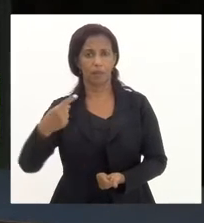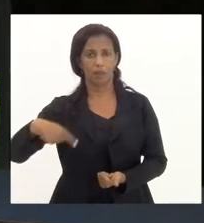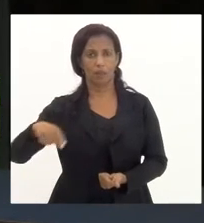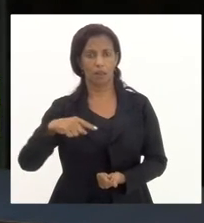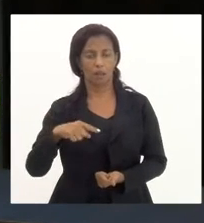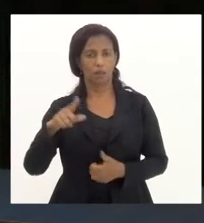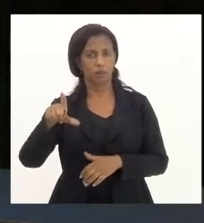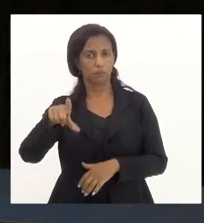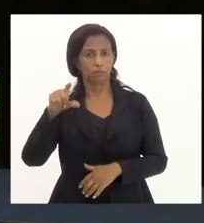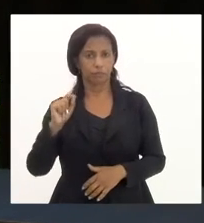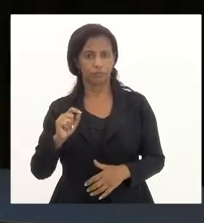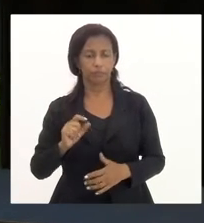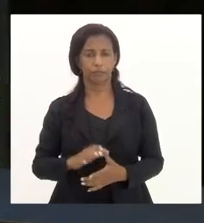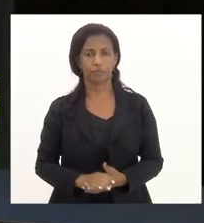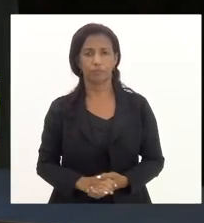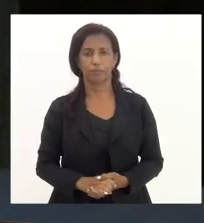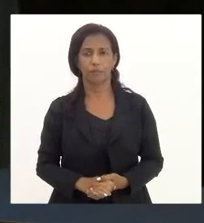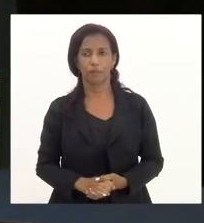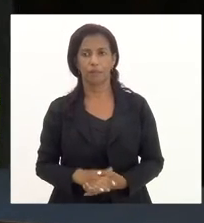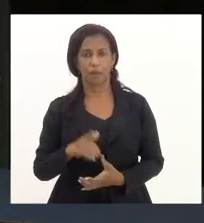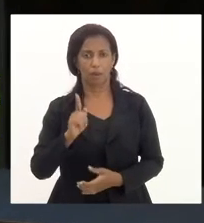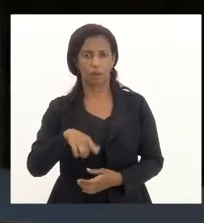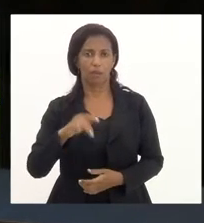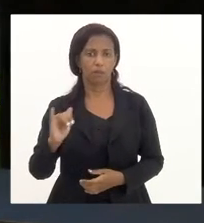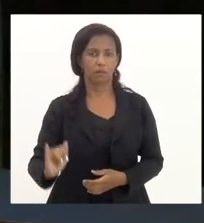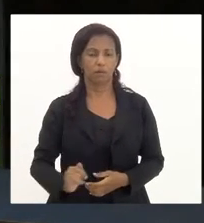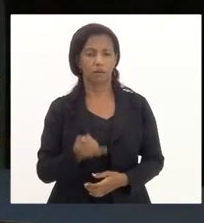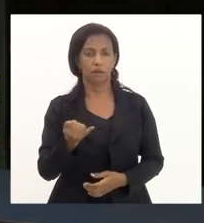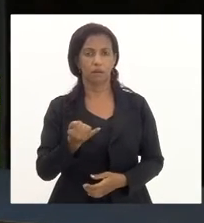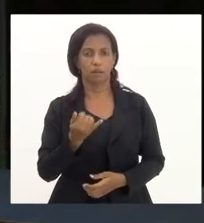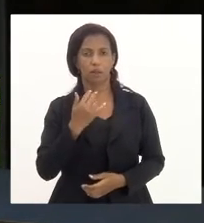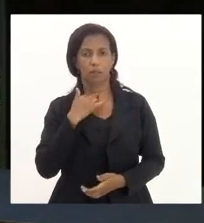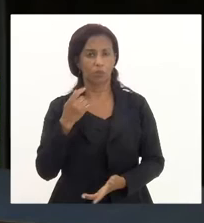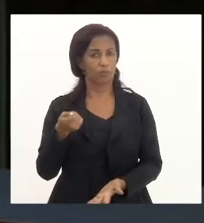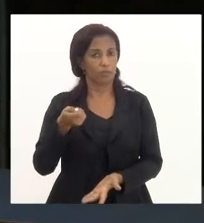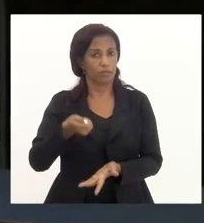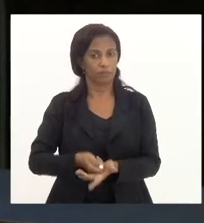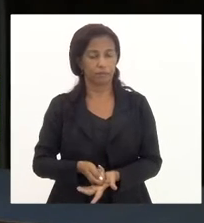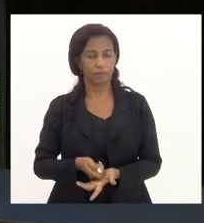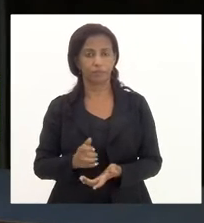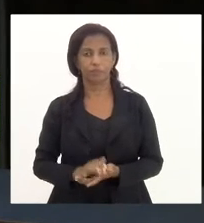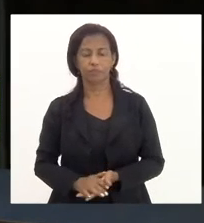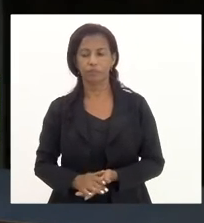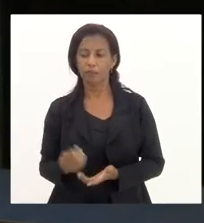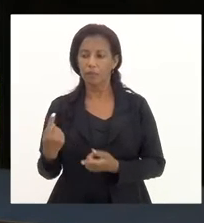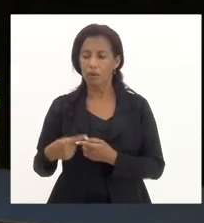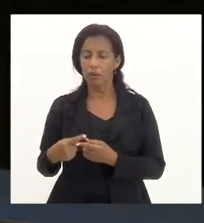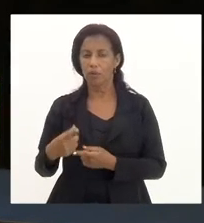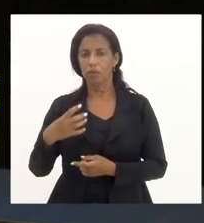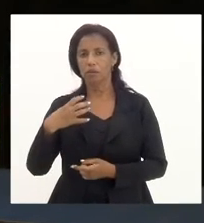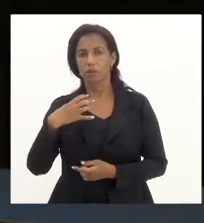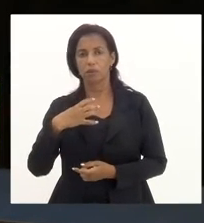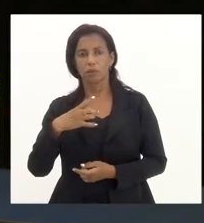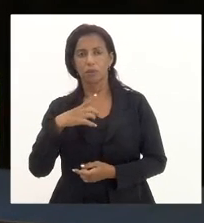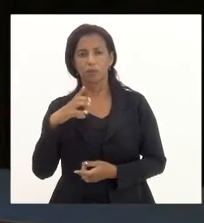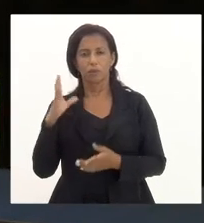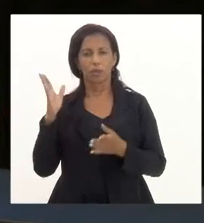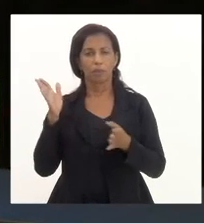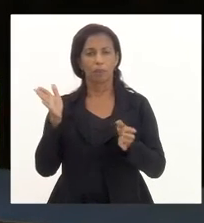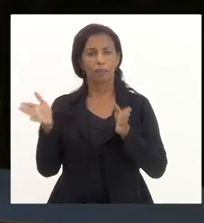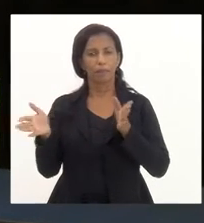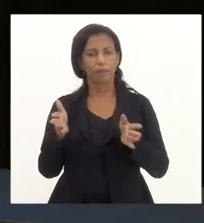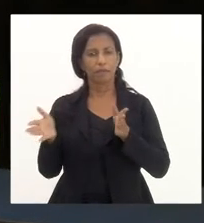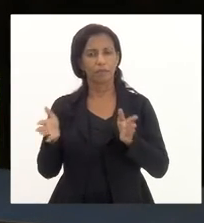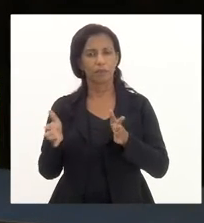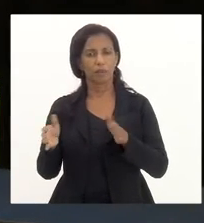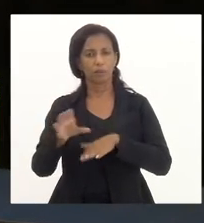assess é considerada é uma possibilidade né a gente não pode fazer uma afirmação aqui por conta de ser de ter uma previsão na Constituição